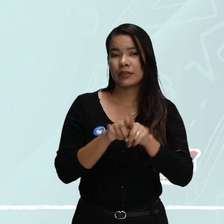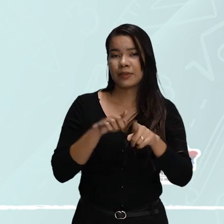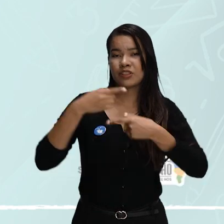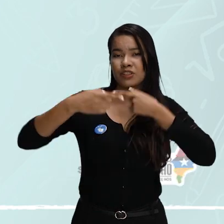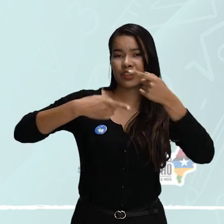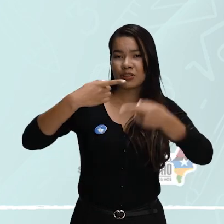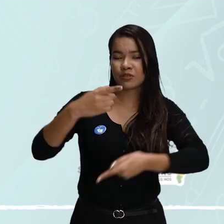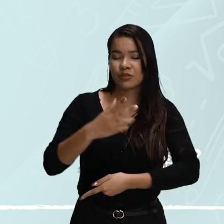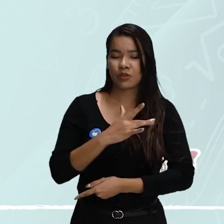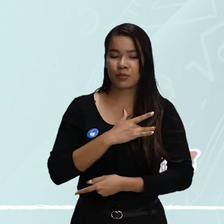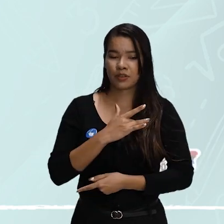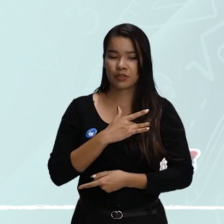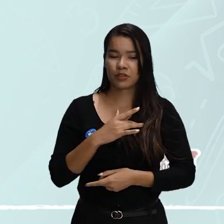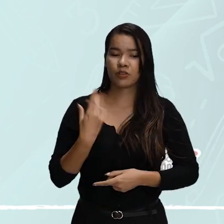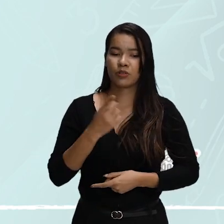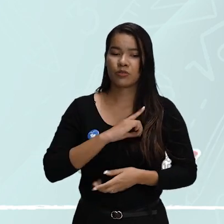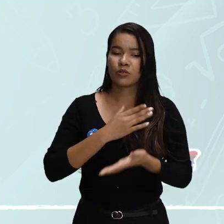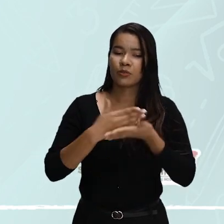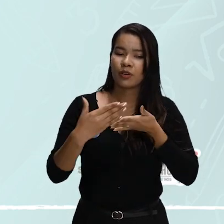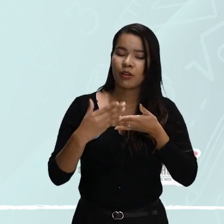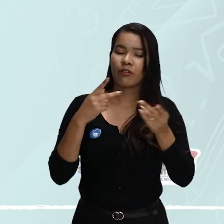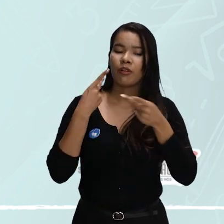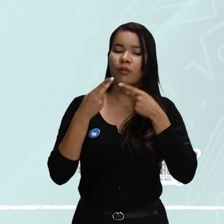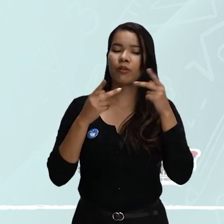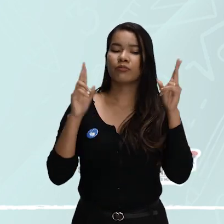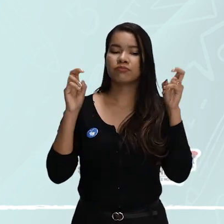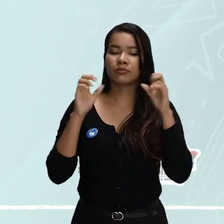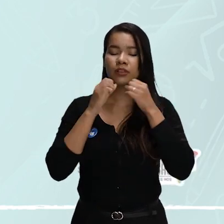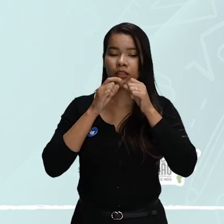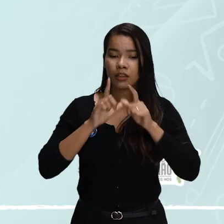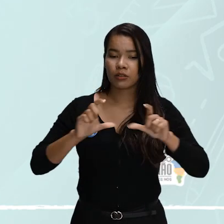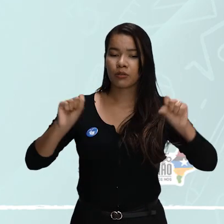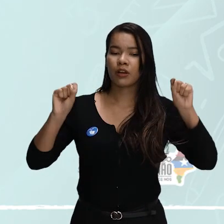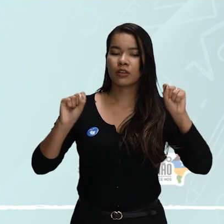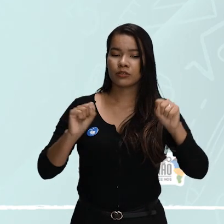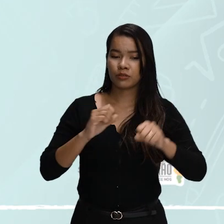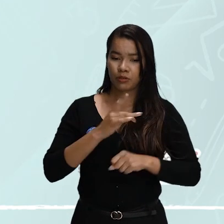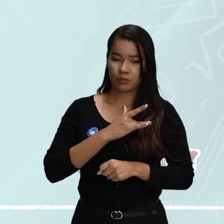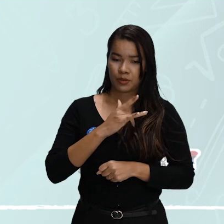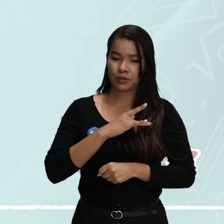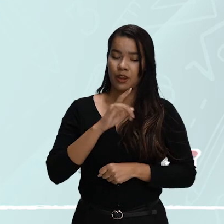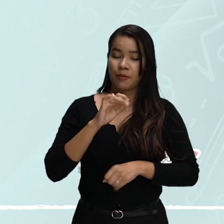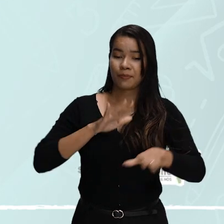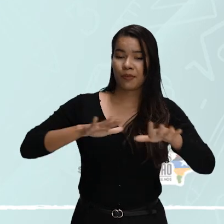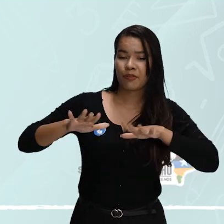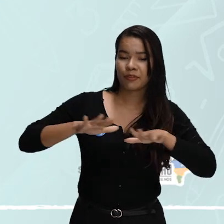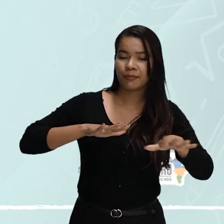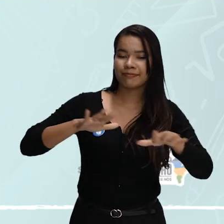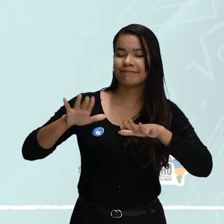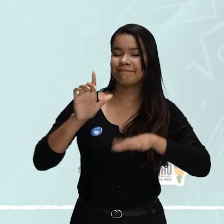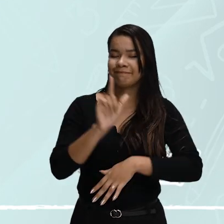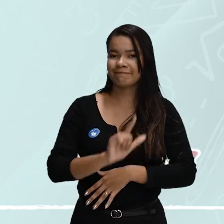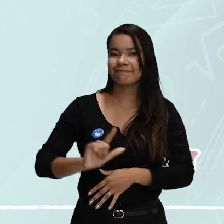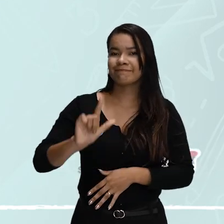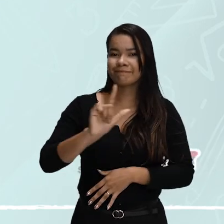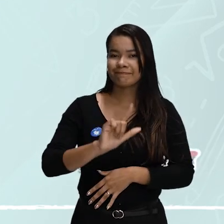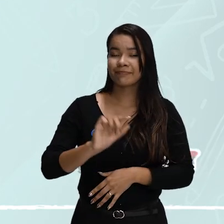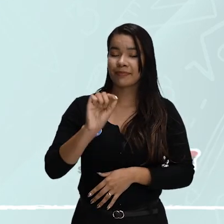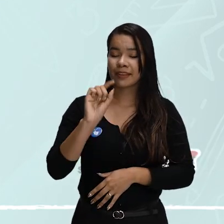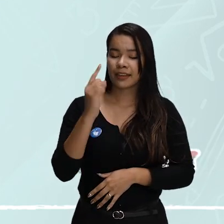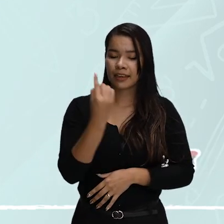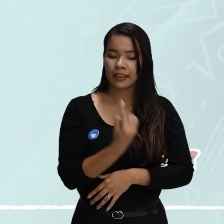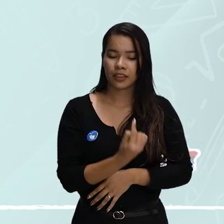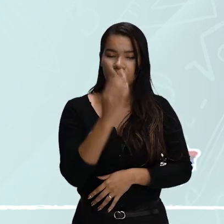românticas. Começamos falando da linguagem do romantismo. O romantismo é um movimento literário, certo? Que aqui